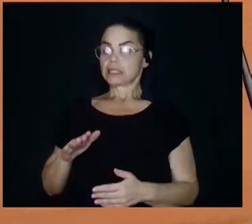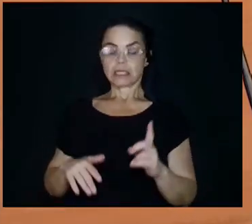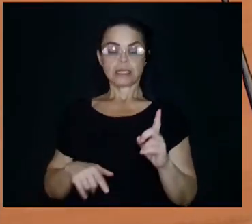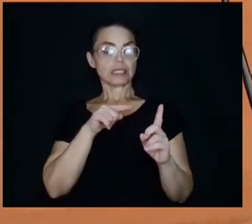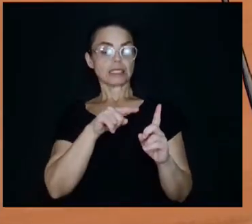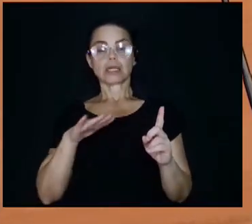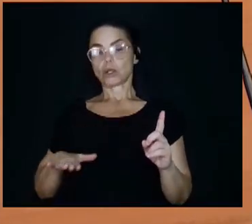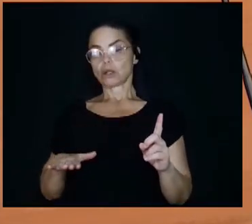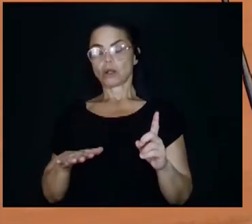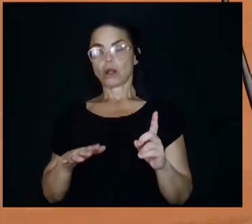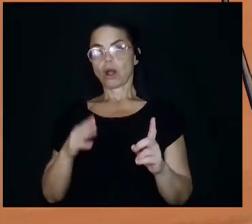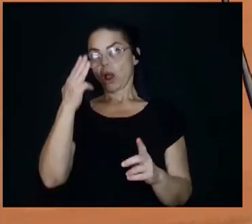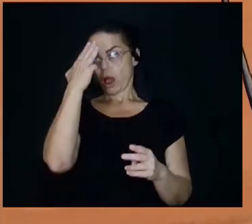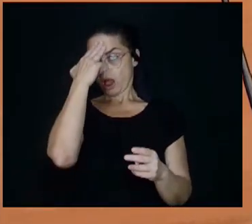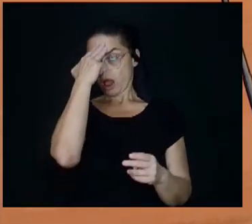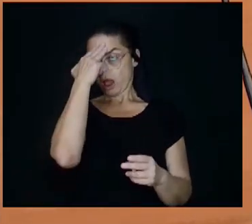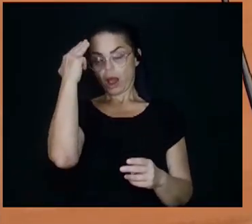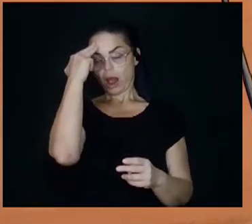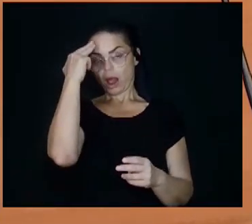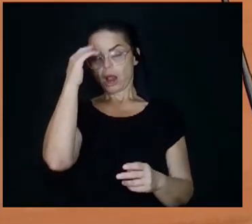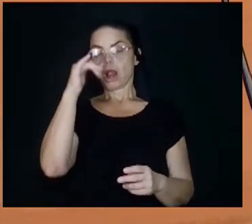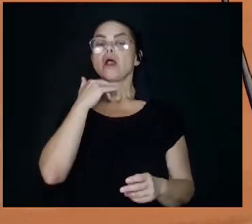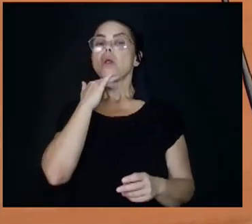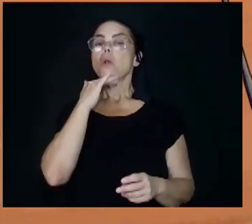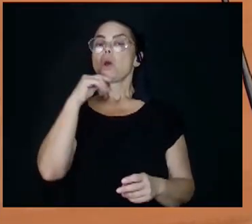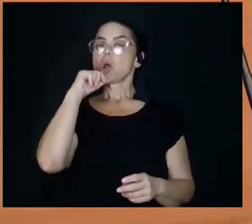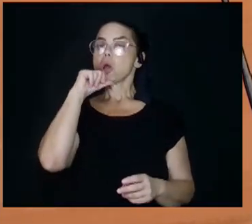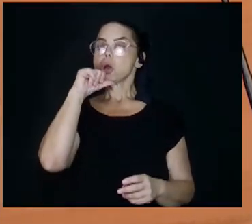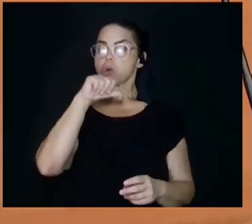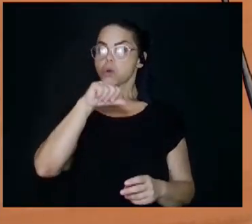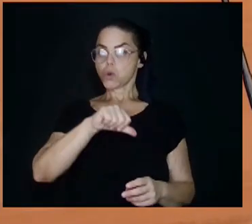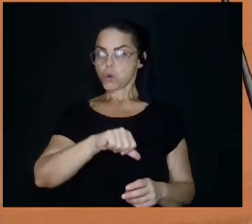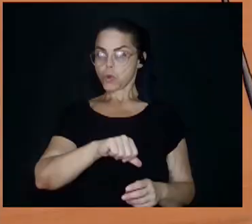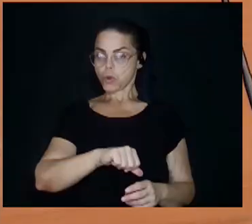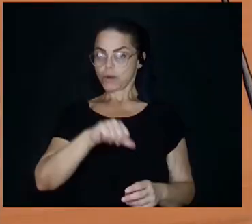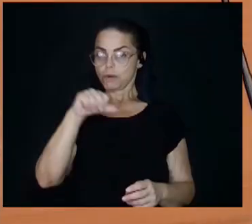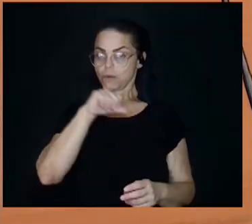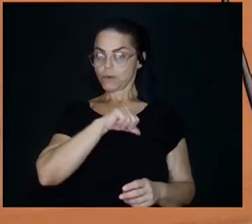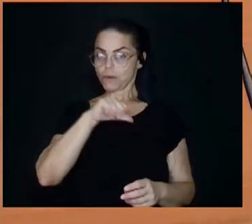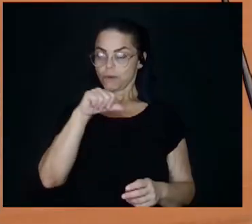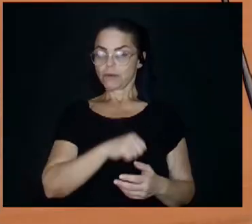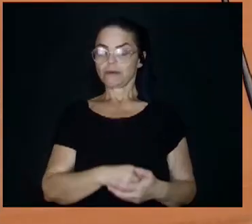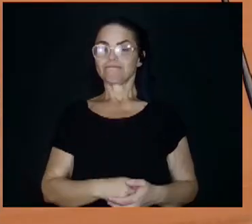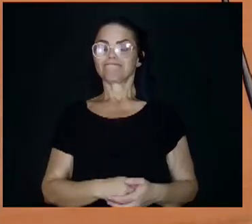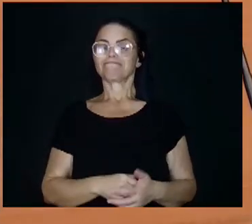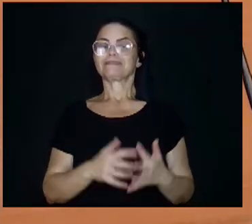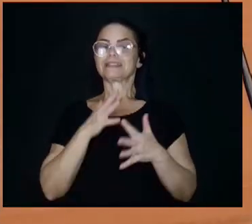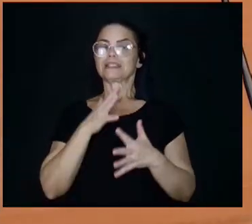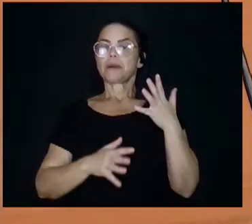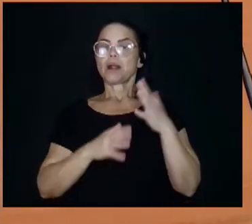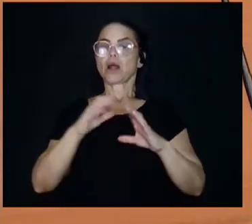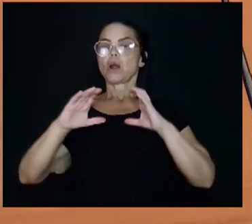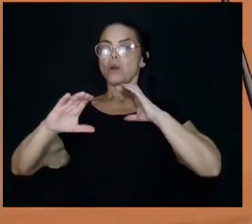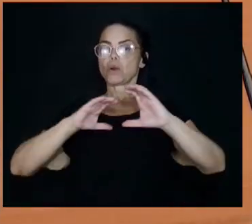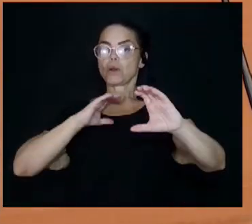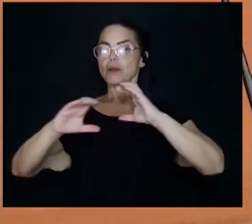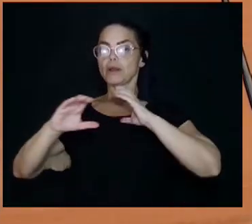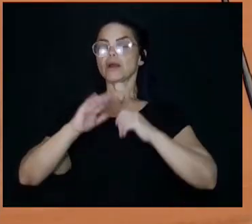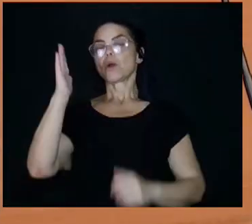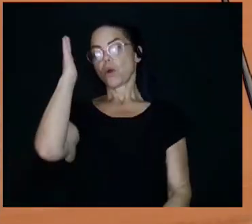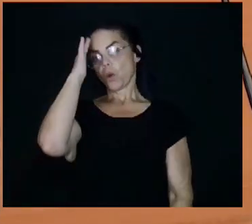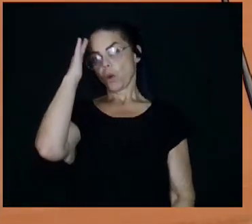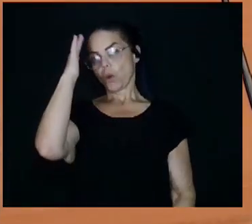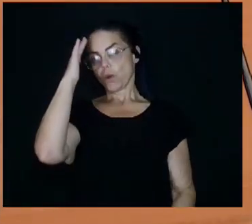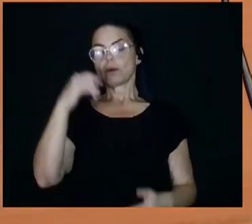memórias, muitas vezes negativas, de situações que envolvem a comunicação. Então, o melhor é a gente entender